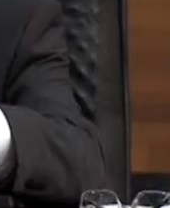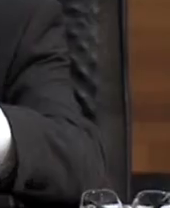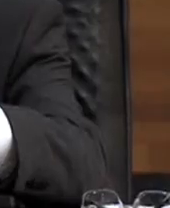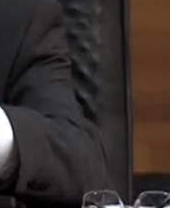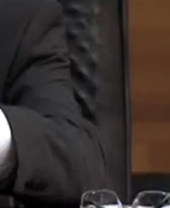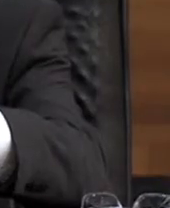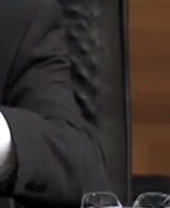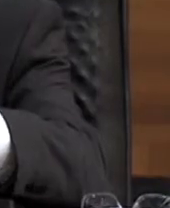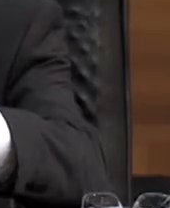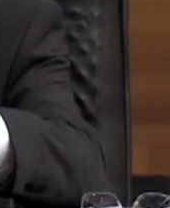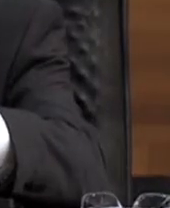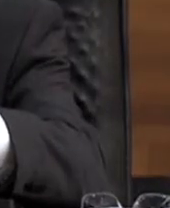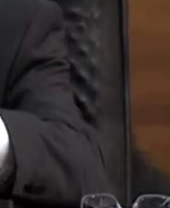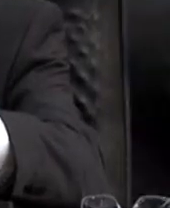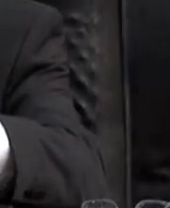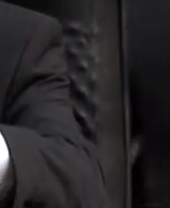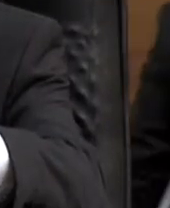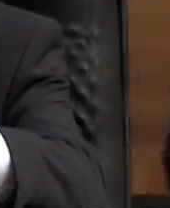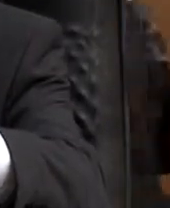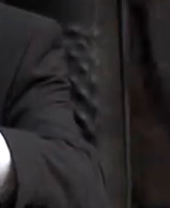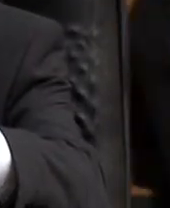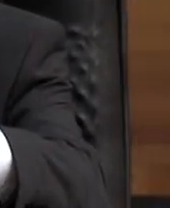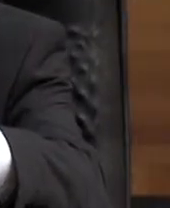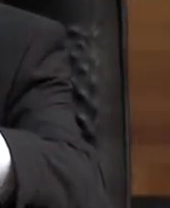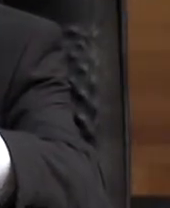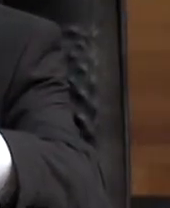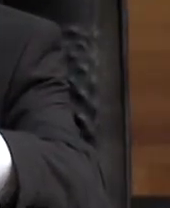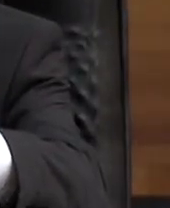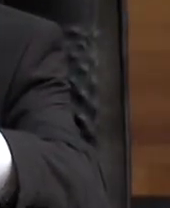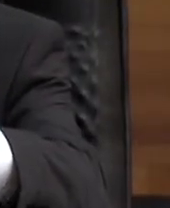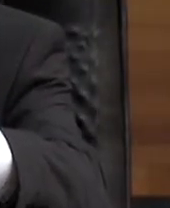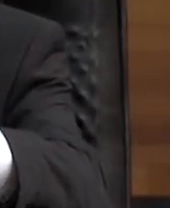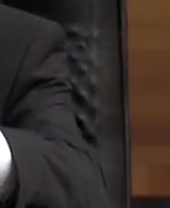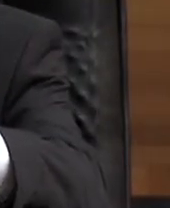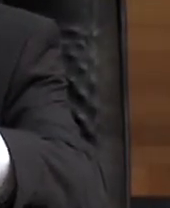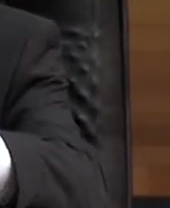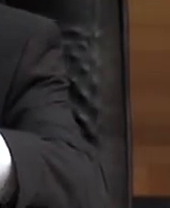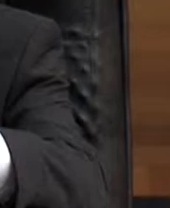Convidamos o deputado federal Felipe Bonnier, segundo secretário da Câmara Federal.